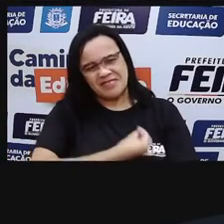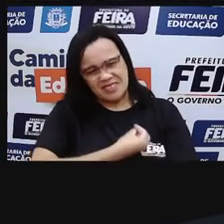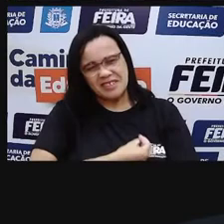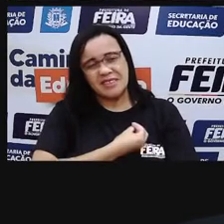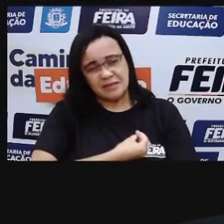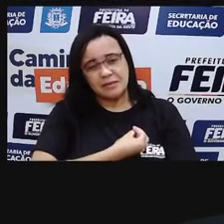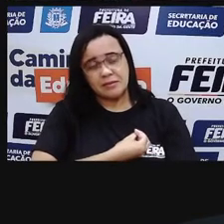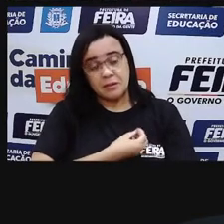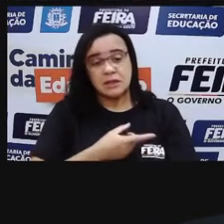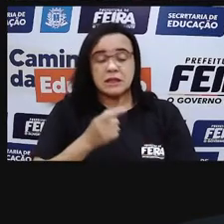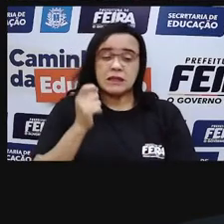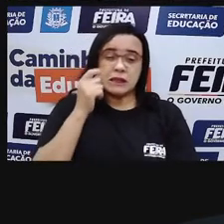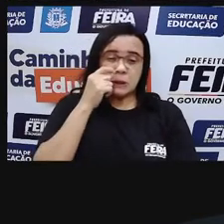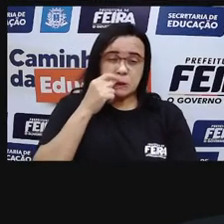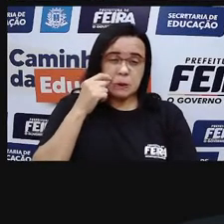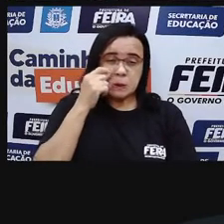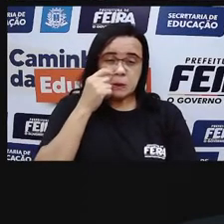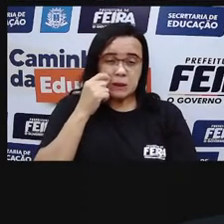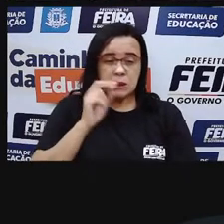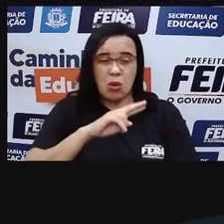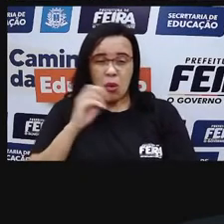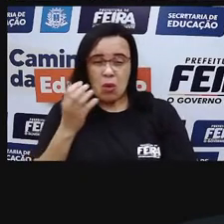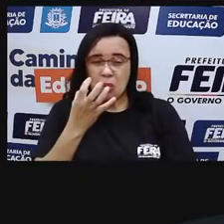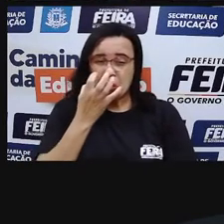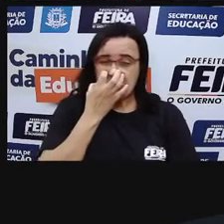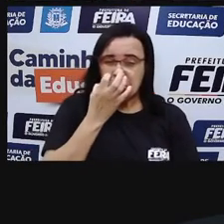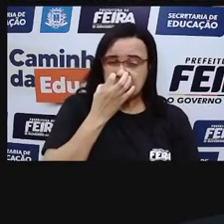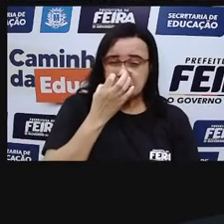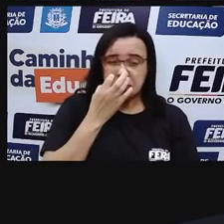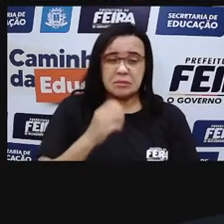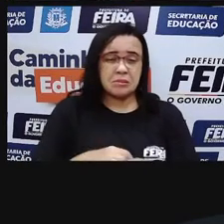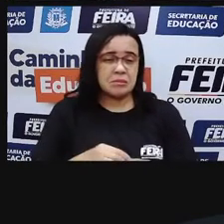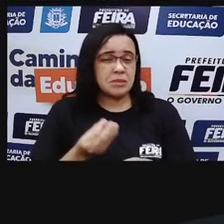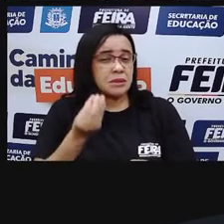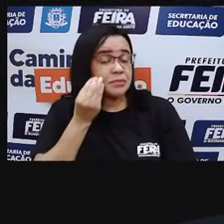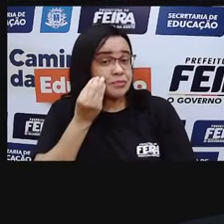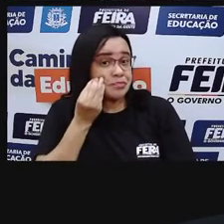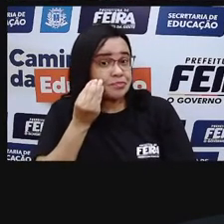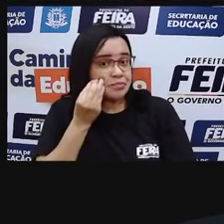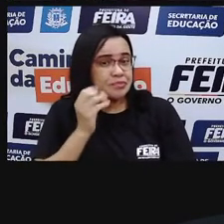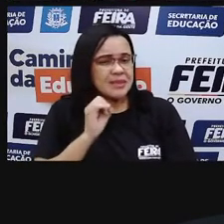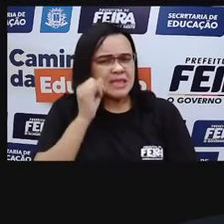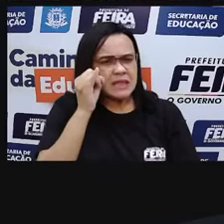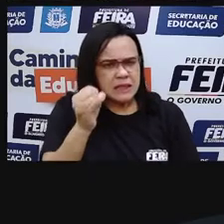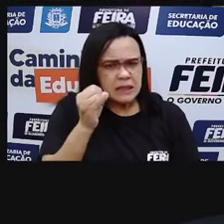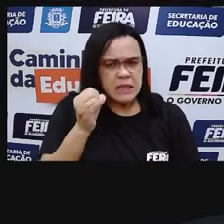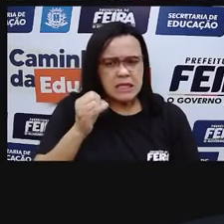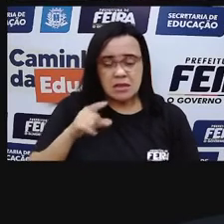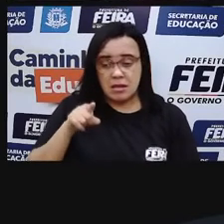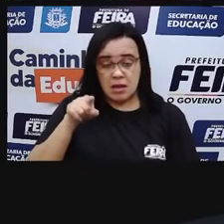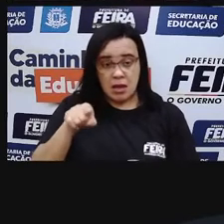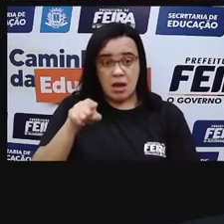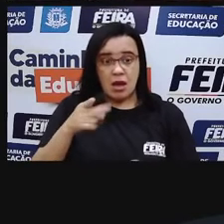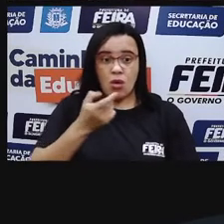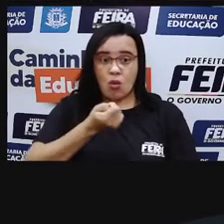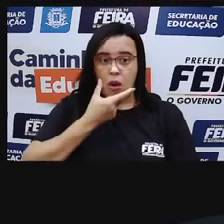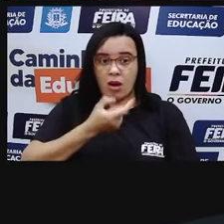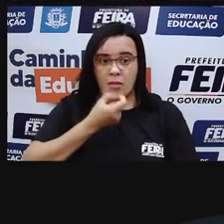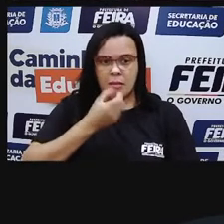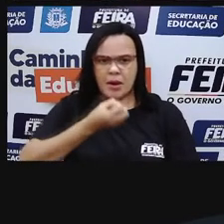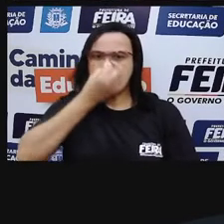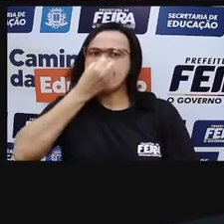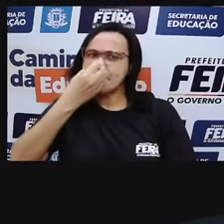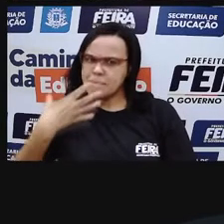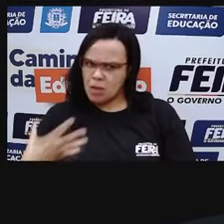vezes macacos, às vezes cachorros, para fazer o teste se essa substância ela é tóxica, se essa substância ela